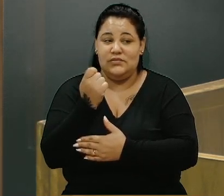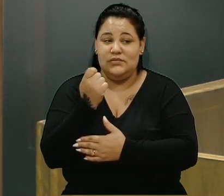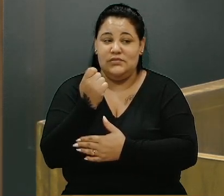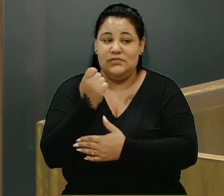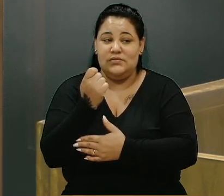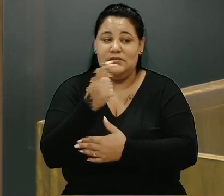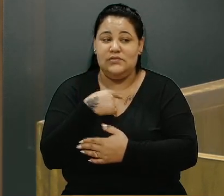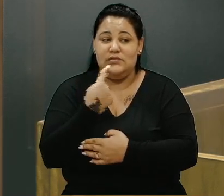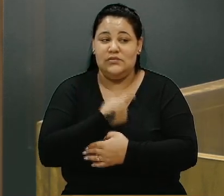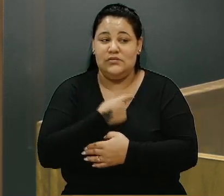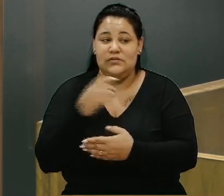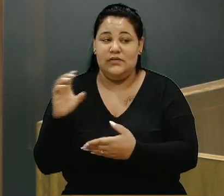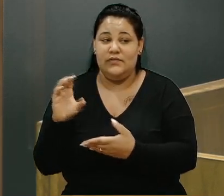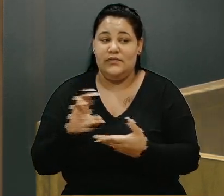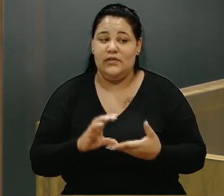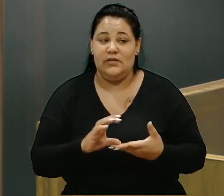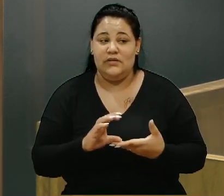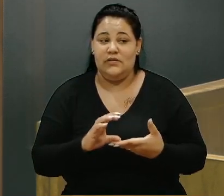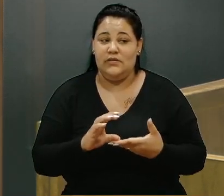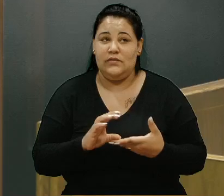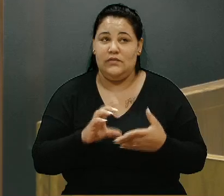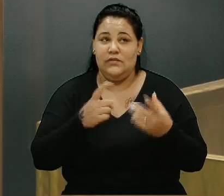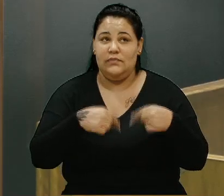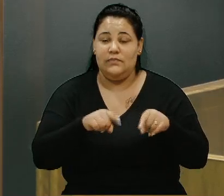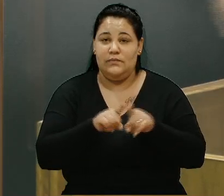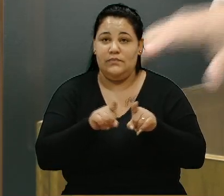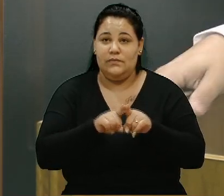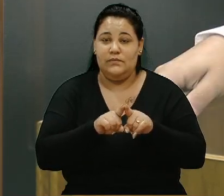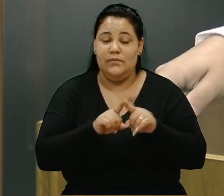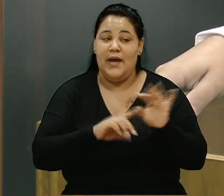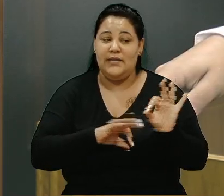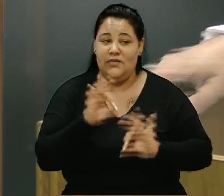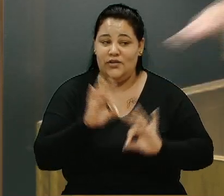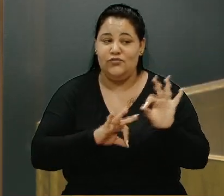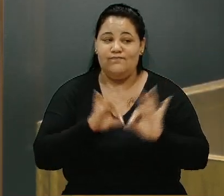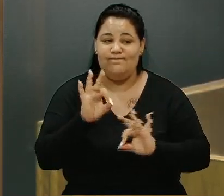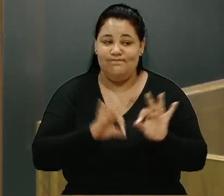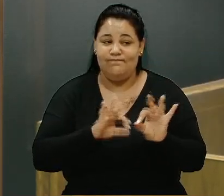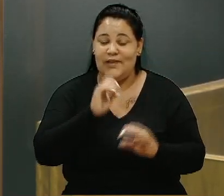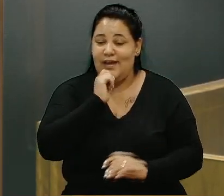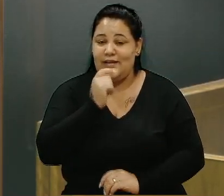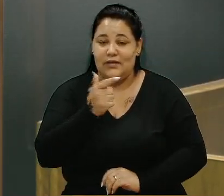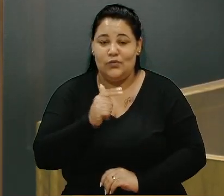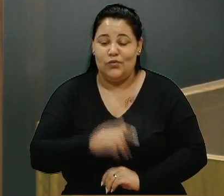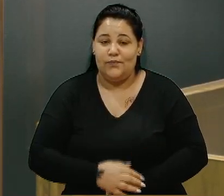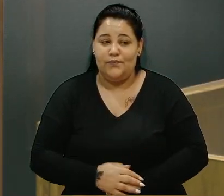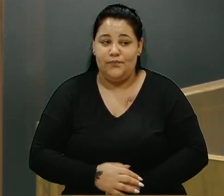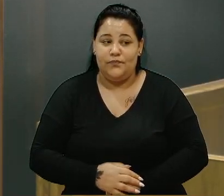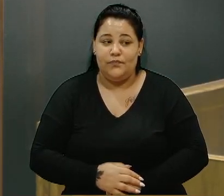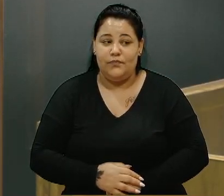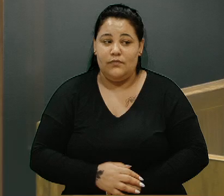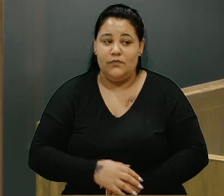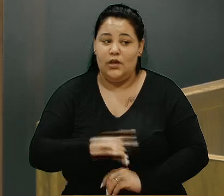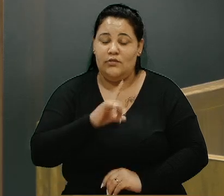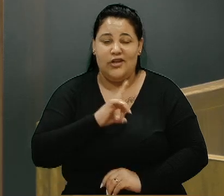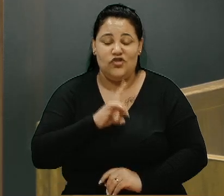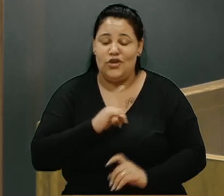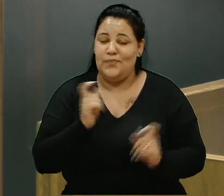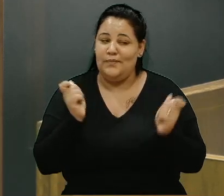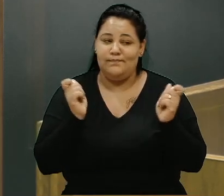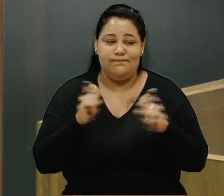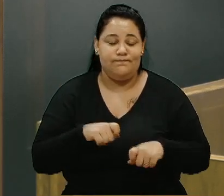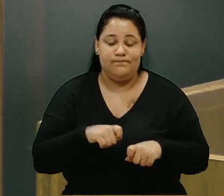perdendo recursos por conta de não ter projeto e de não ter alguém capacitado